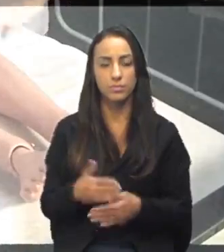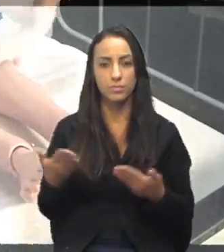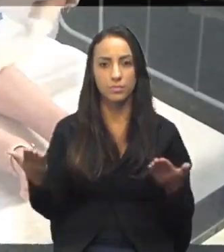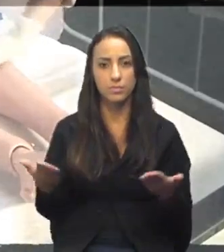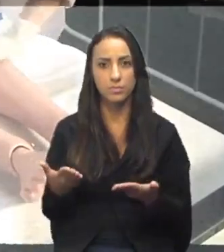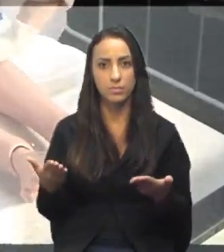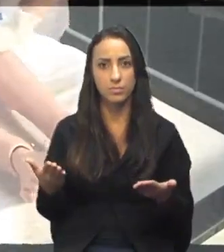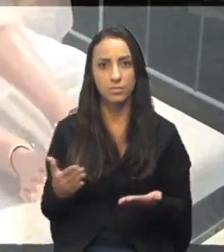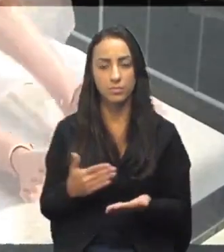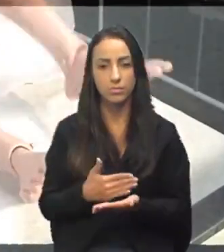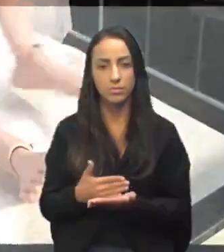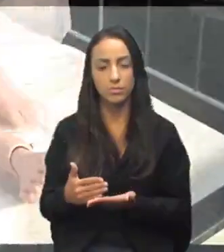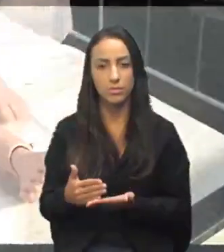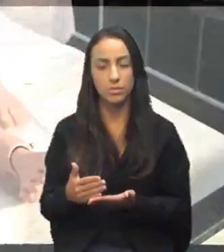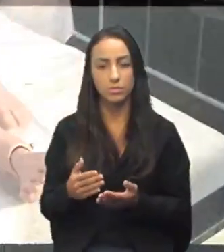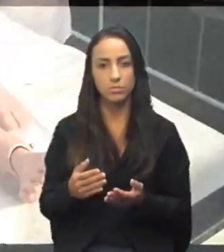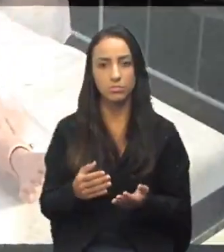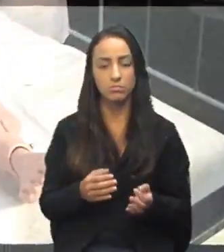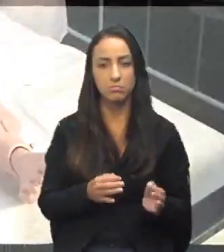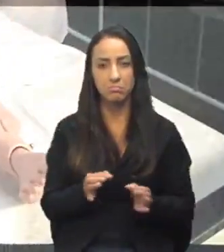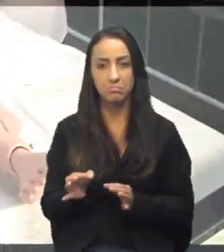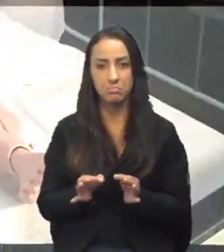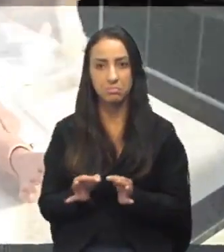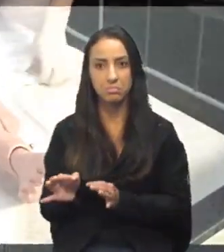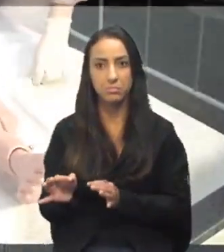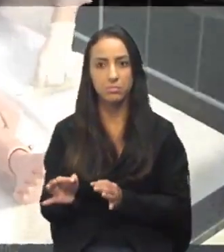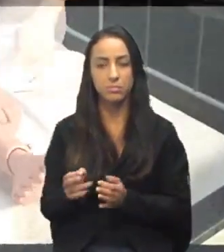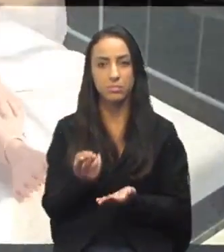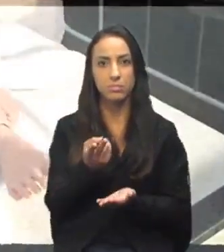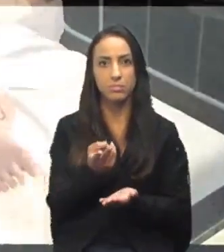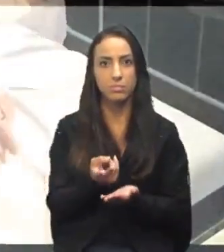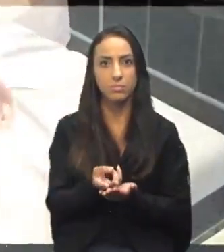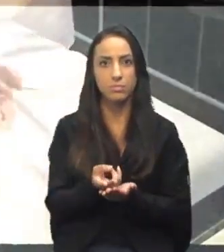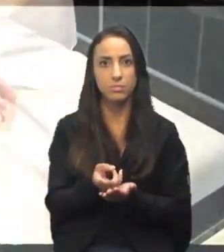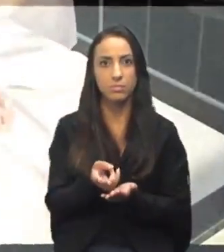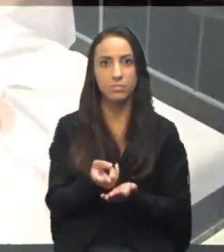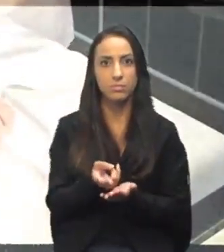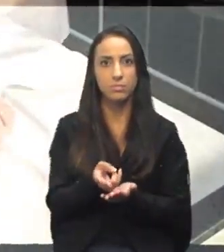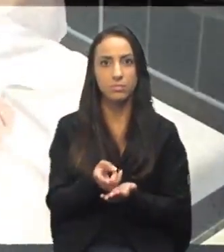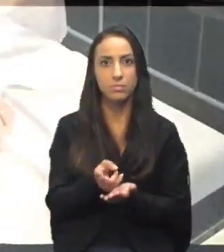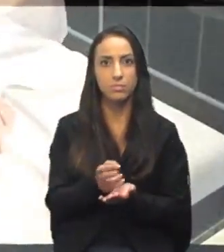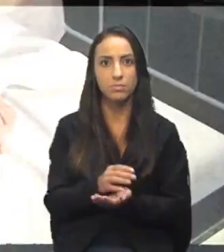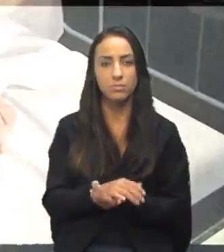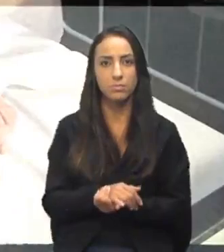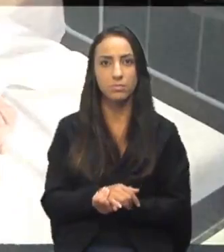Agora, nós vamos posicionar o paciente, então, em decúbito